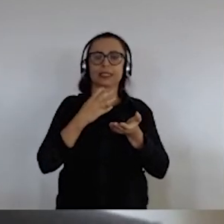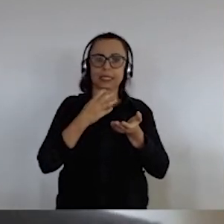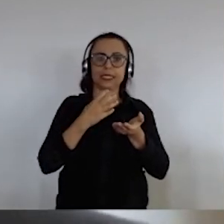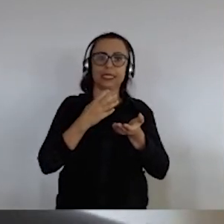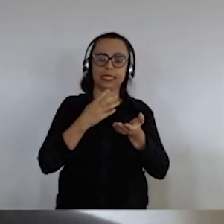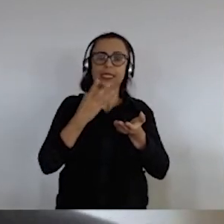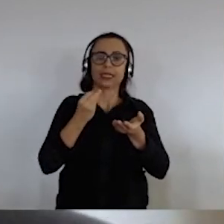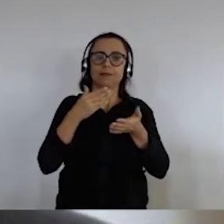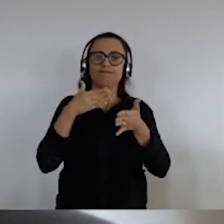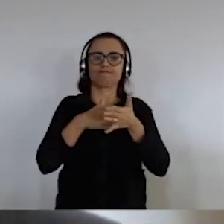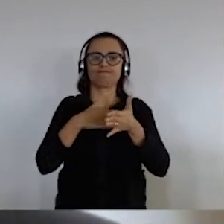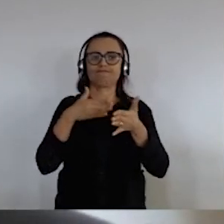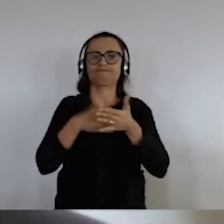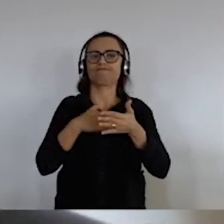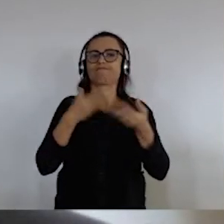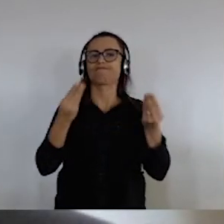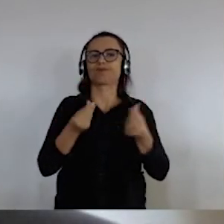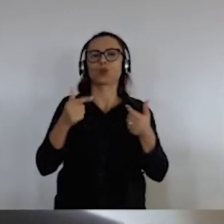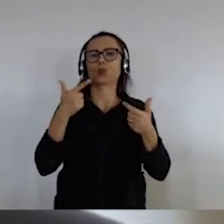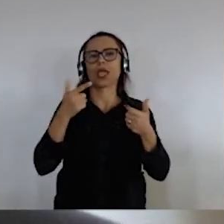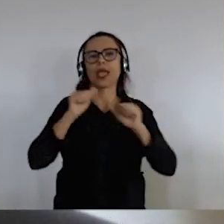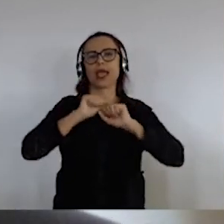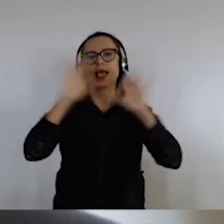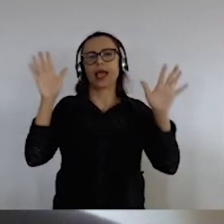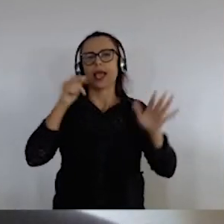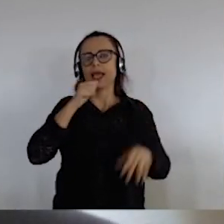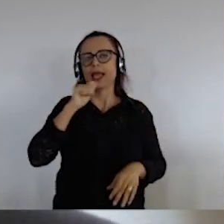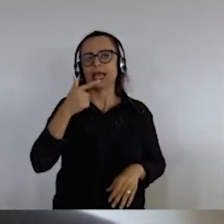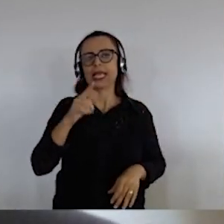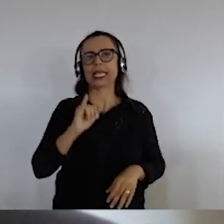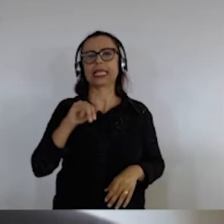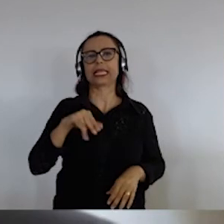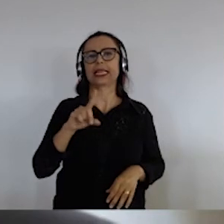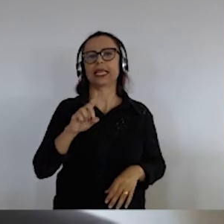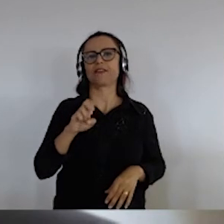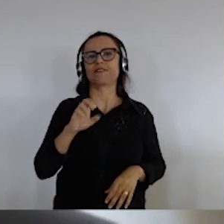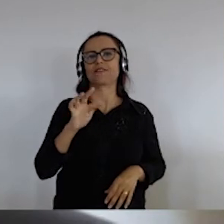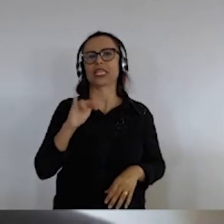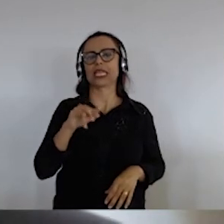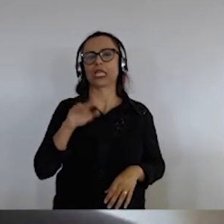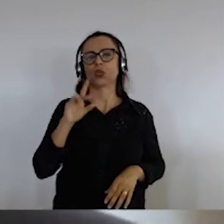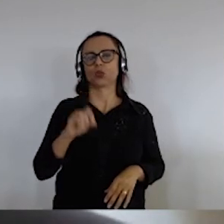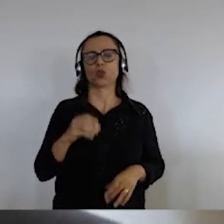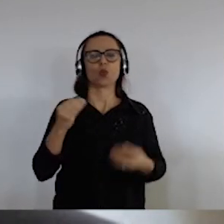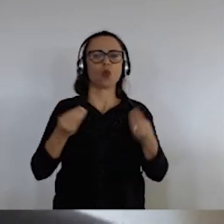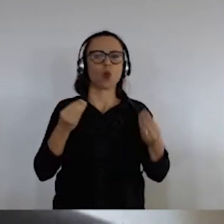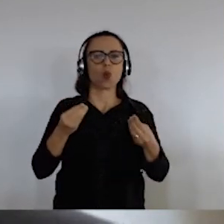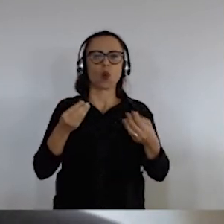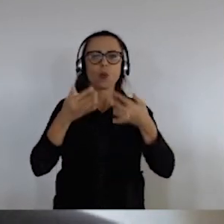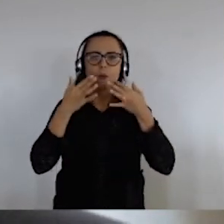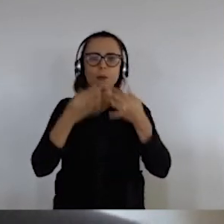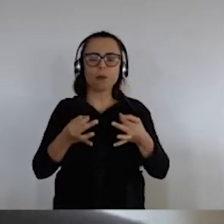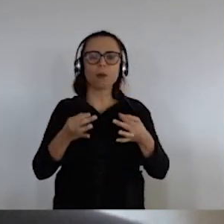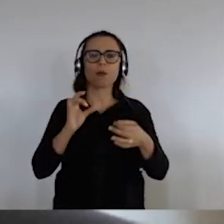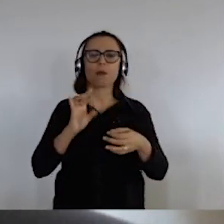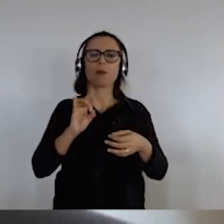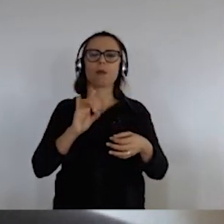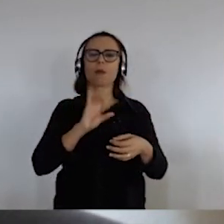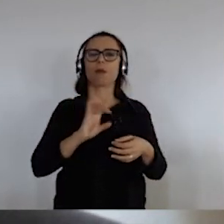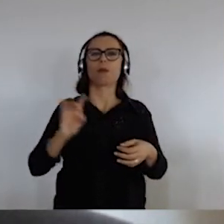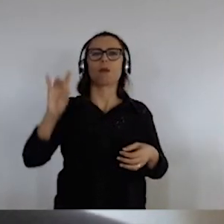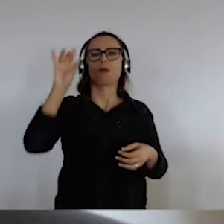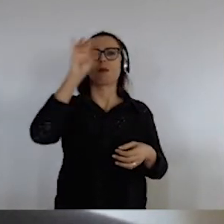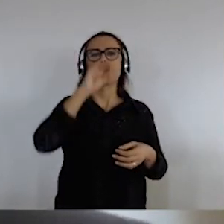muito indefinida, porque está dependendo muito de como enxerga o problema cada um